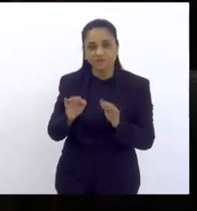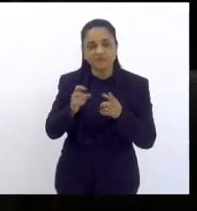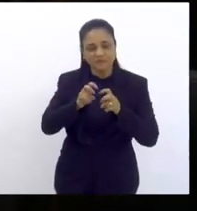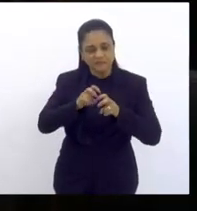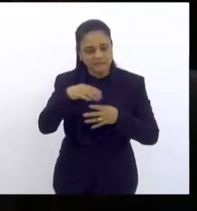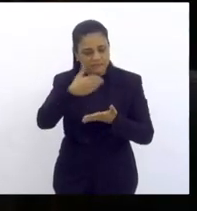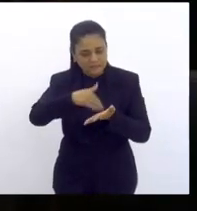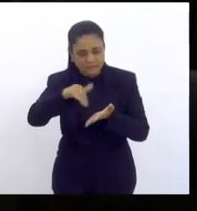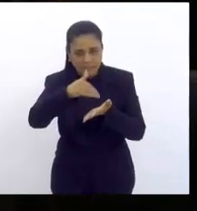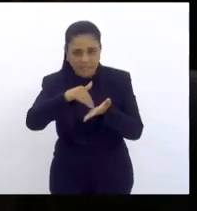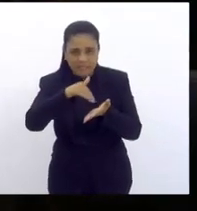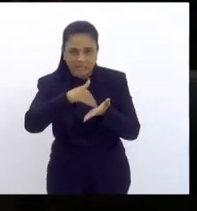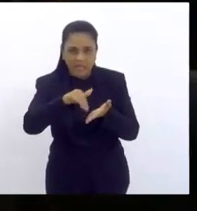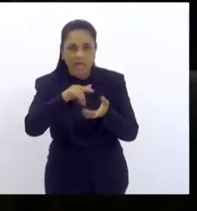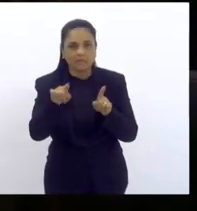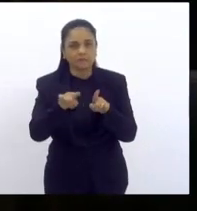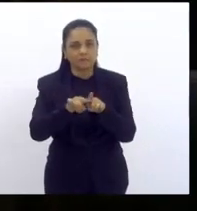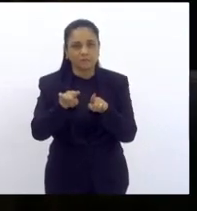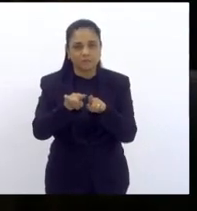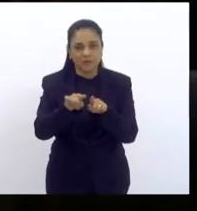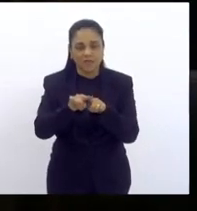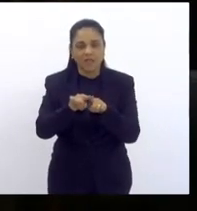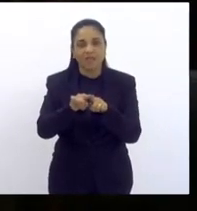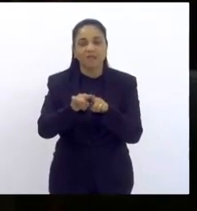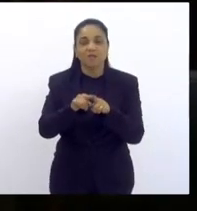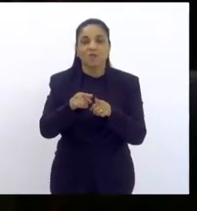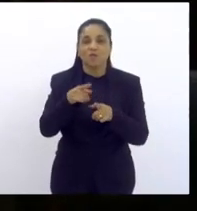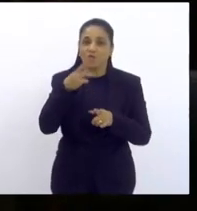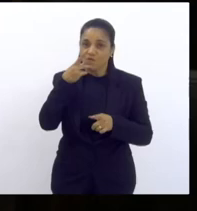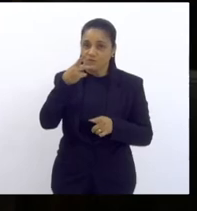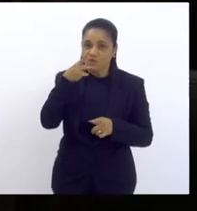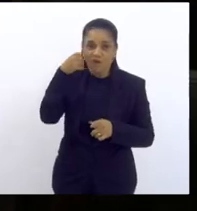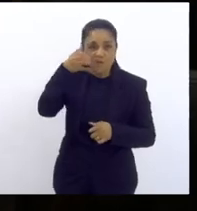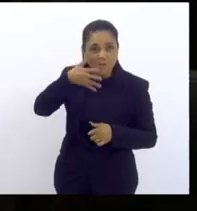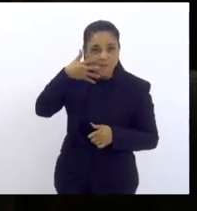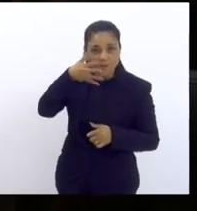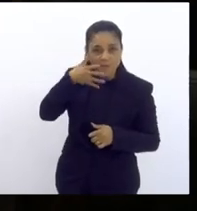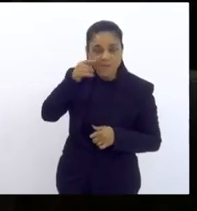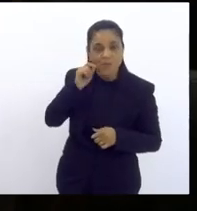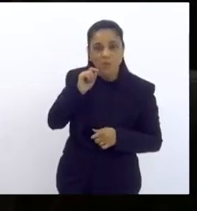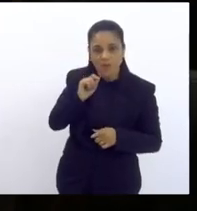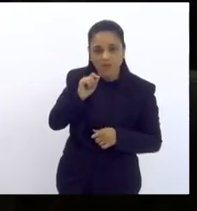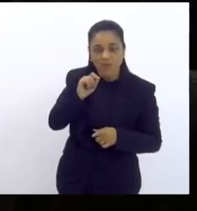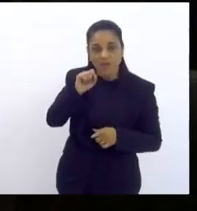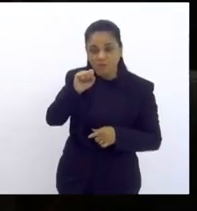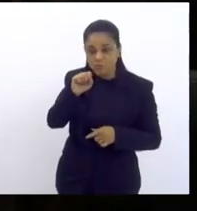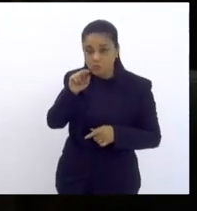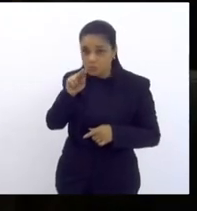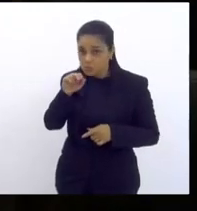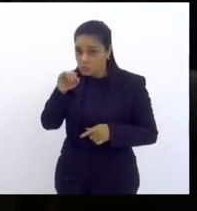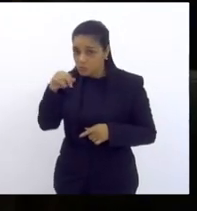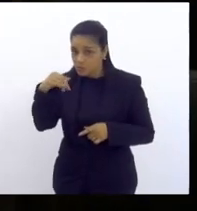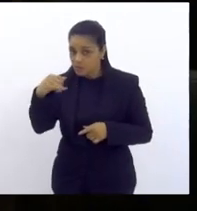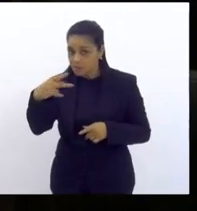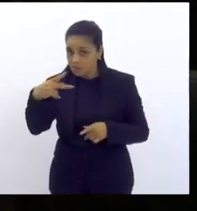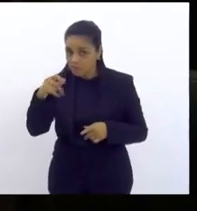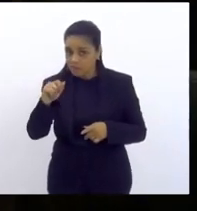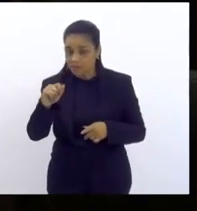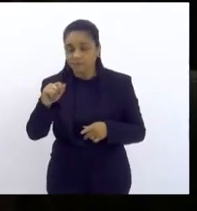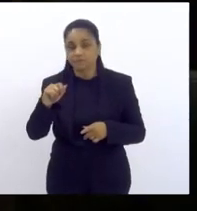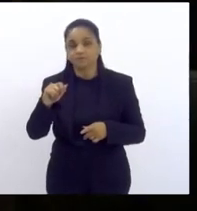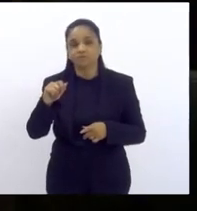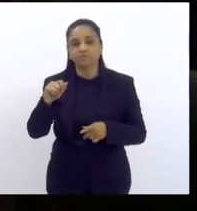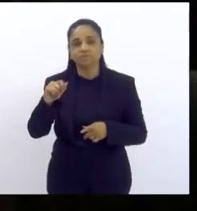secretário que eu costumo dizer que finalmente pelo menos no caso da CIPA né pelo menos ele escuta